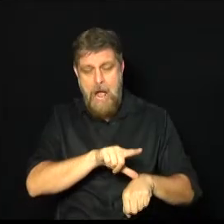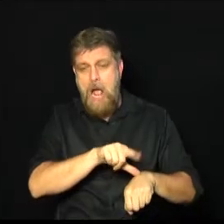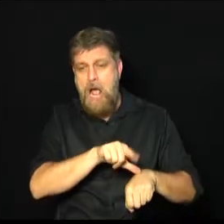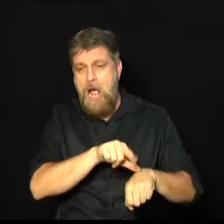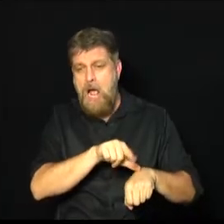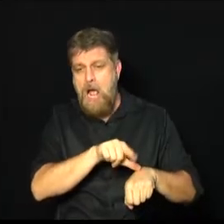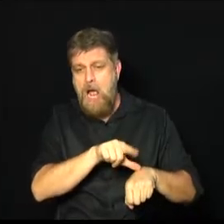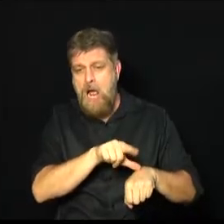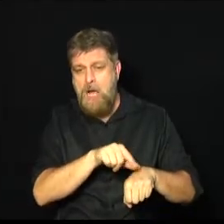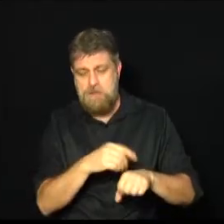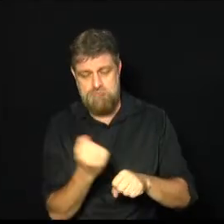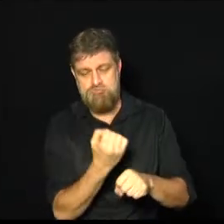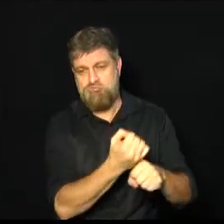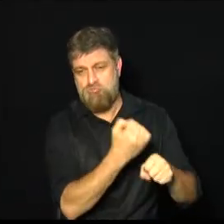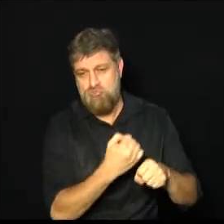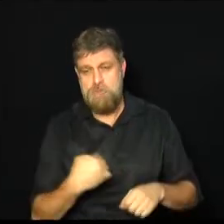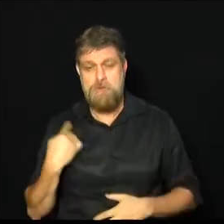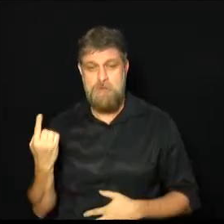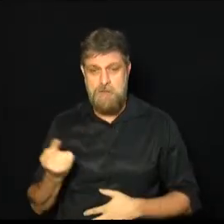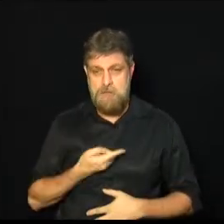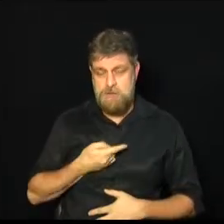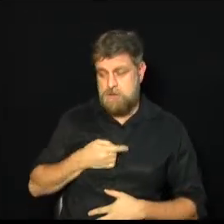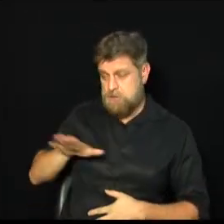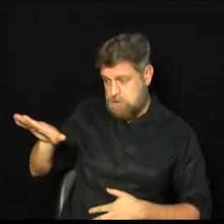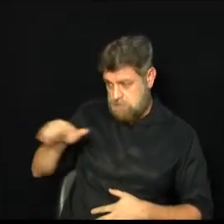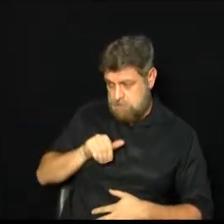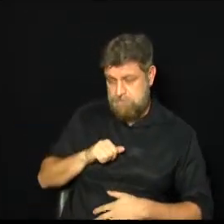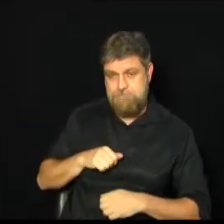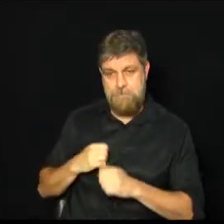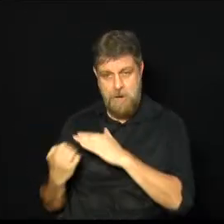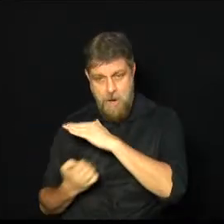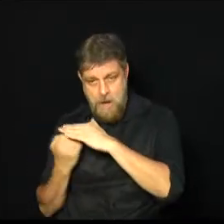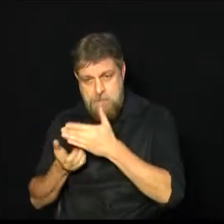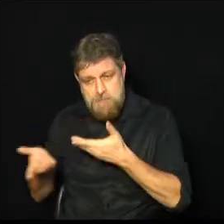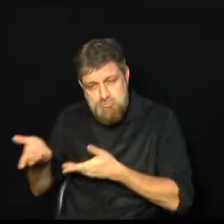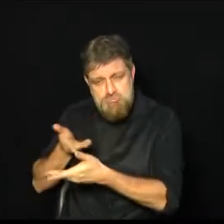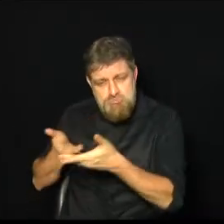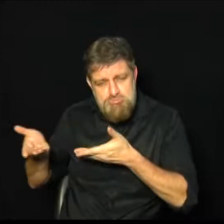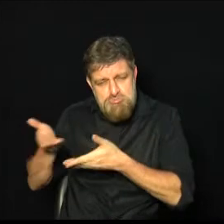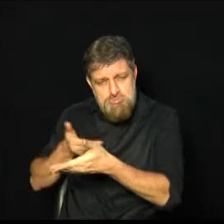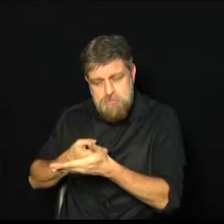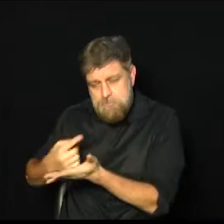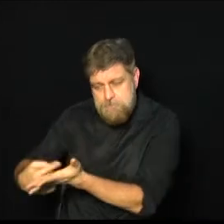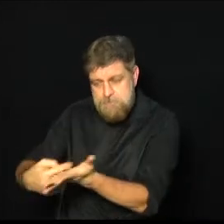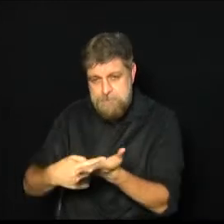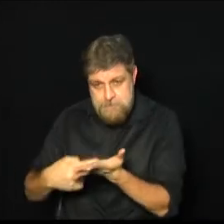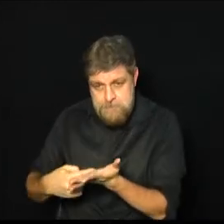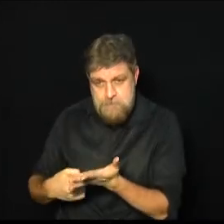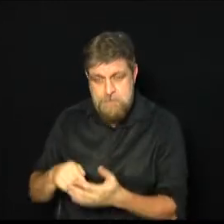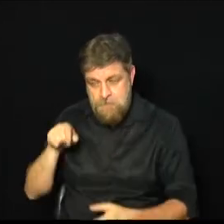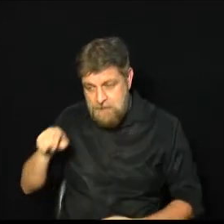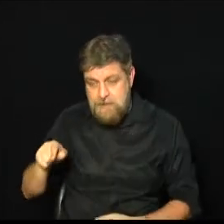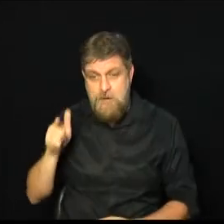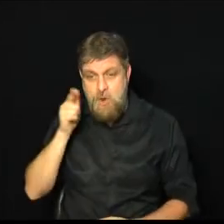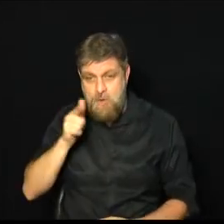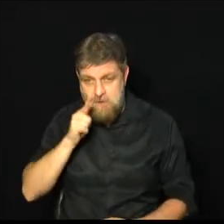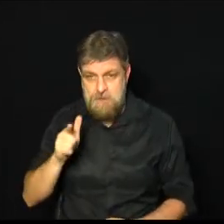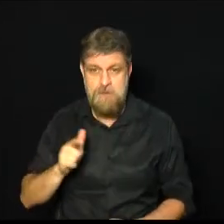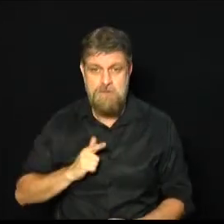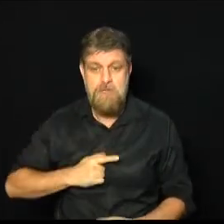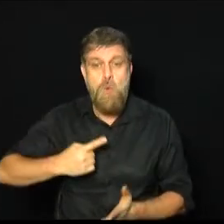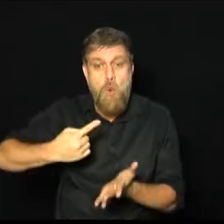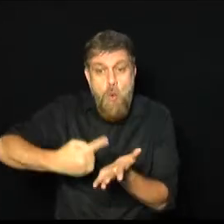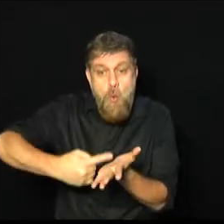execução. Nós fizemos um arranjo já com essa empresa recente. Esse arranjo fez com que houvesse um